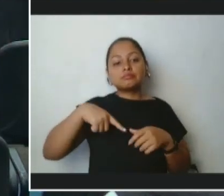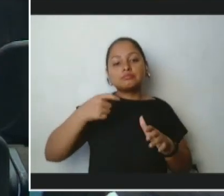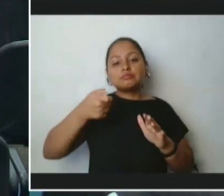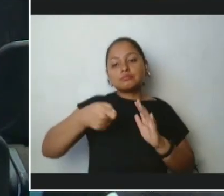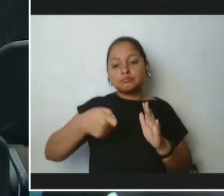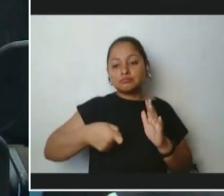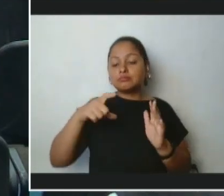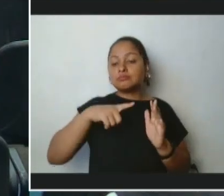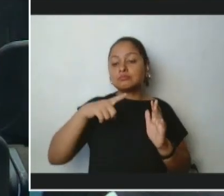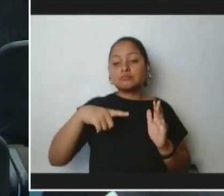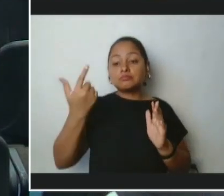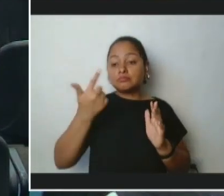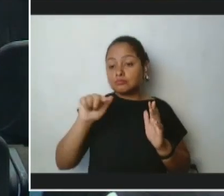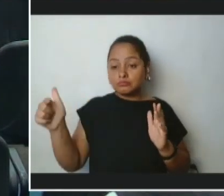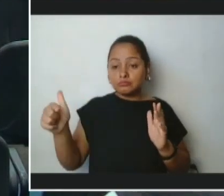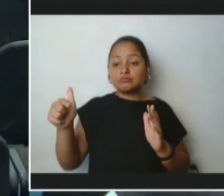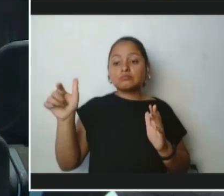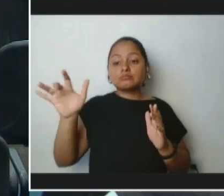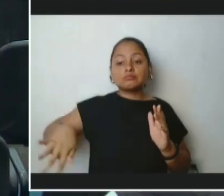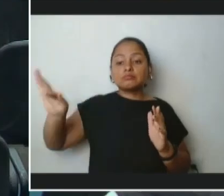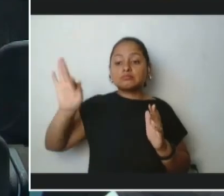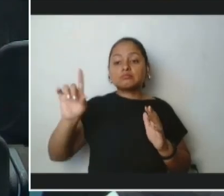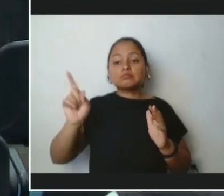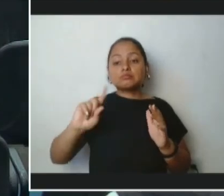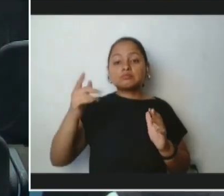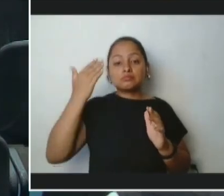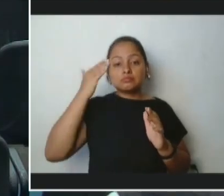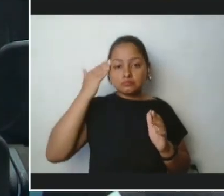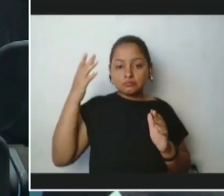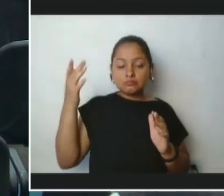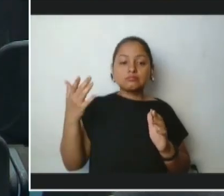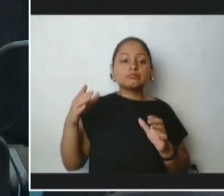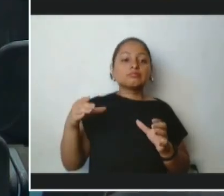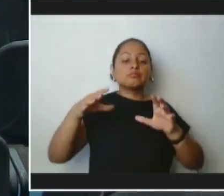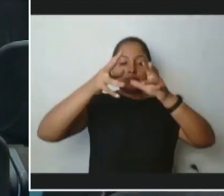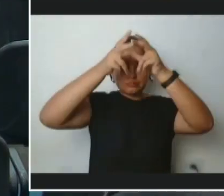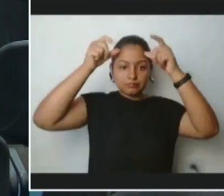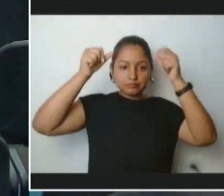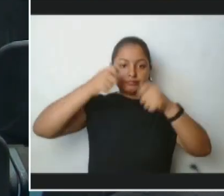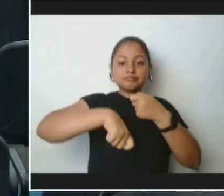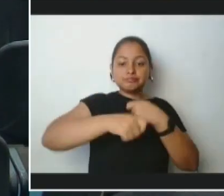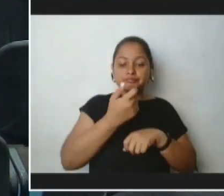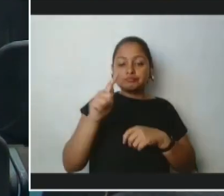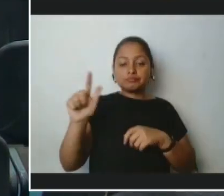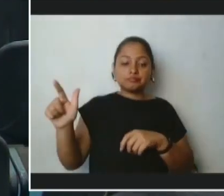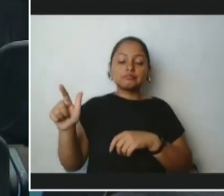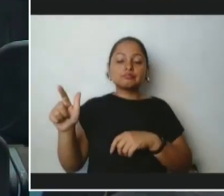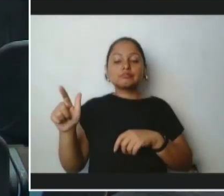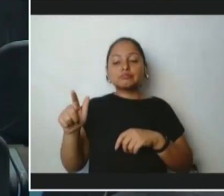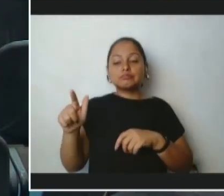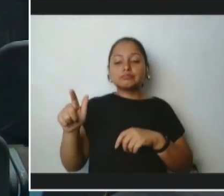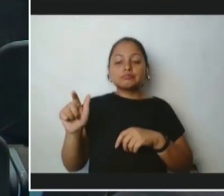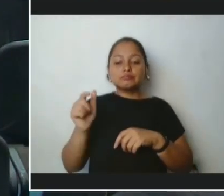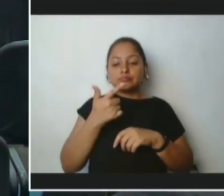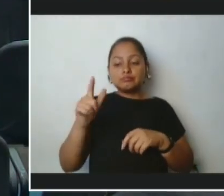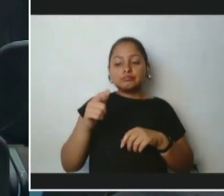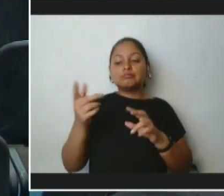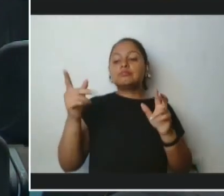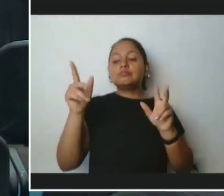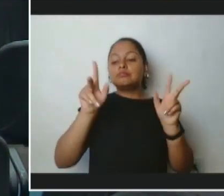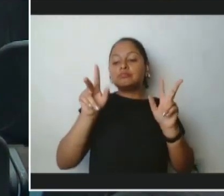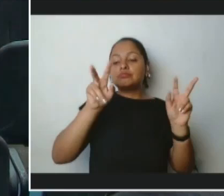tem federal, um entendimento do Tribunal de Contas, mas aí é outra matéria. Em